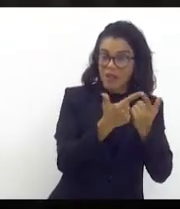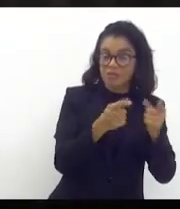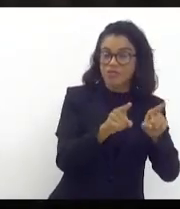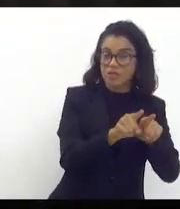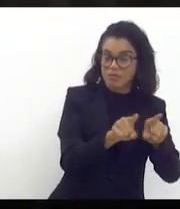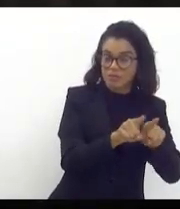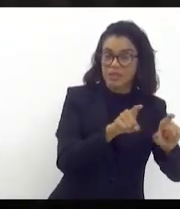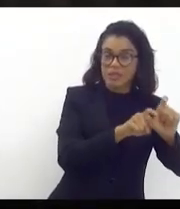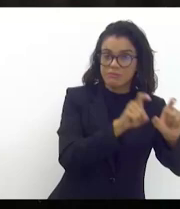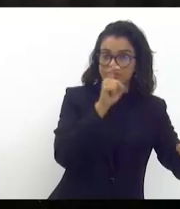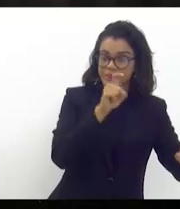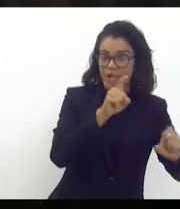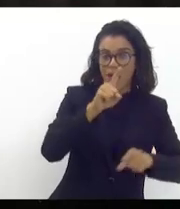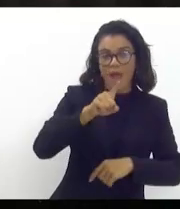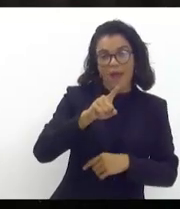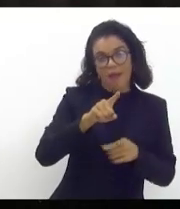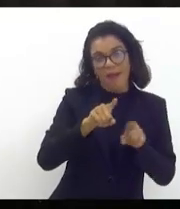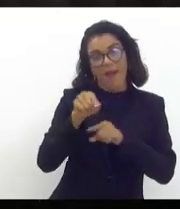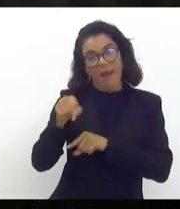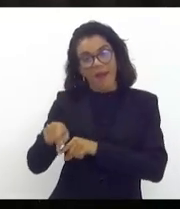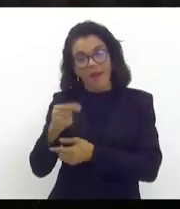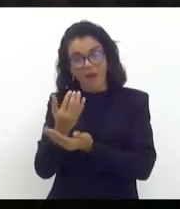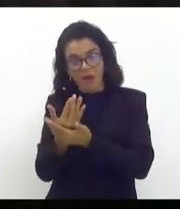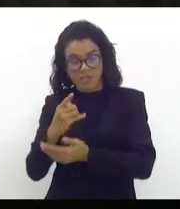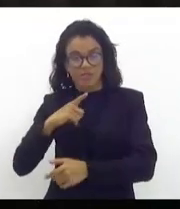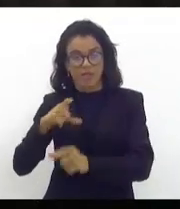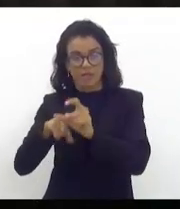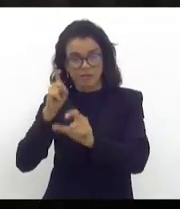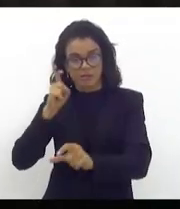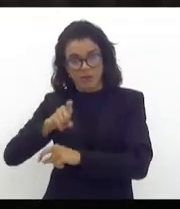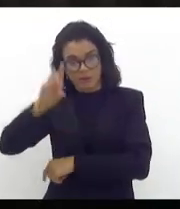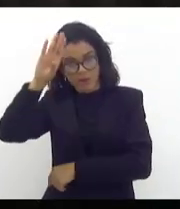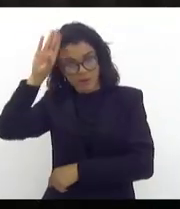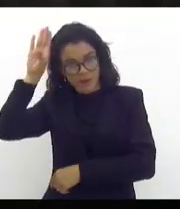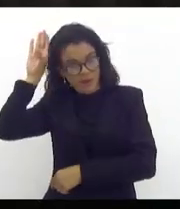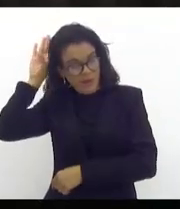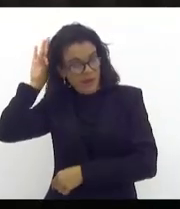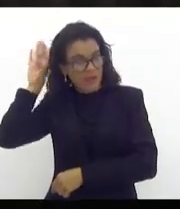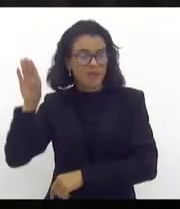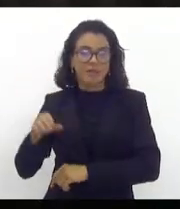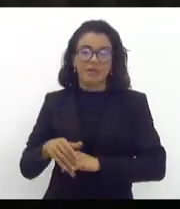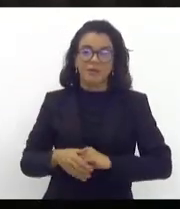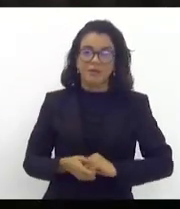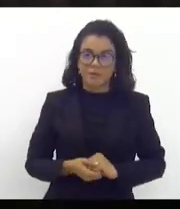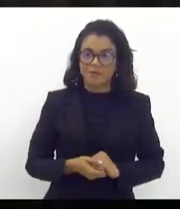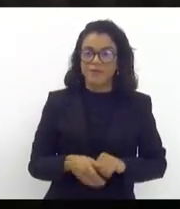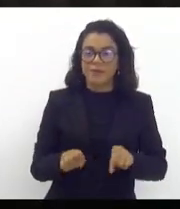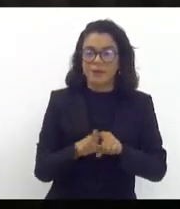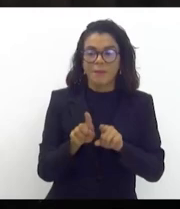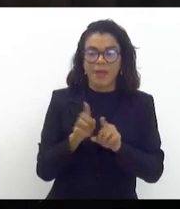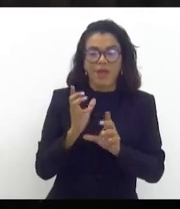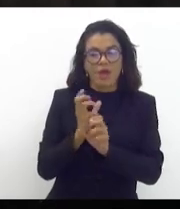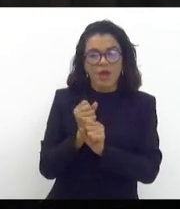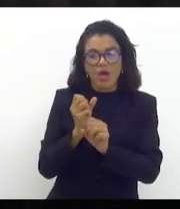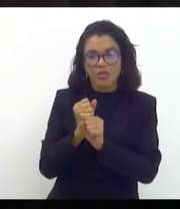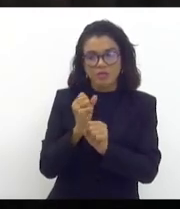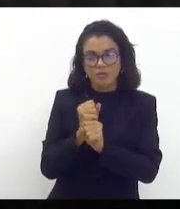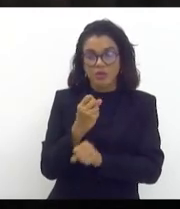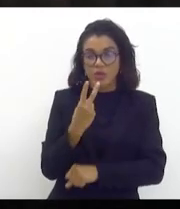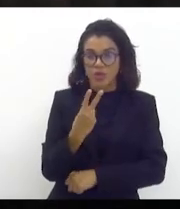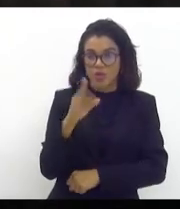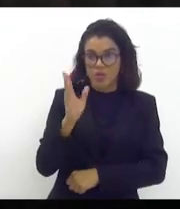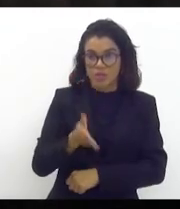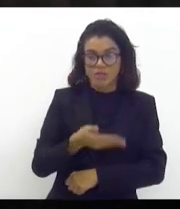sua autonomia acadêmica, a sua, algum regramento ali de autonomia orçamentária. O duodécimos foi